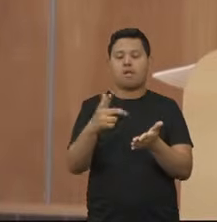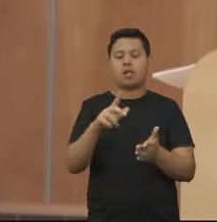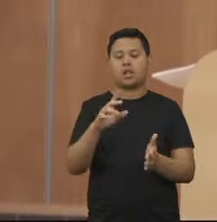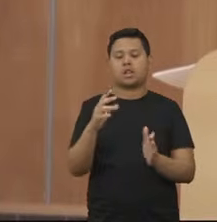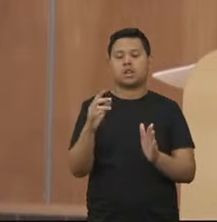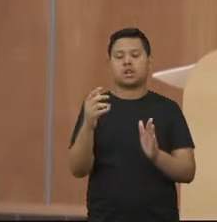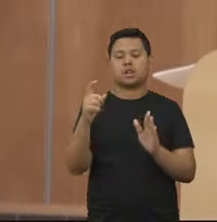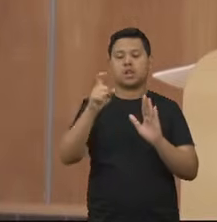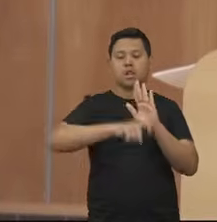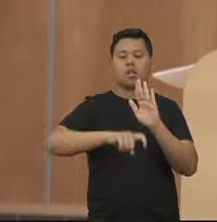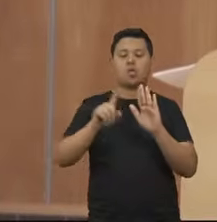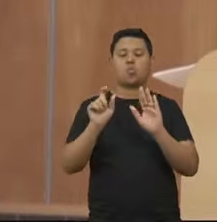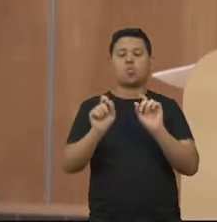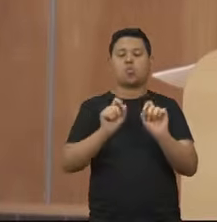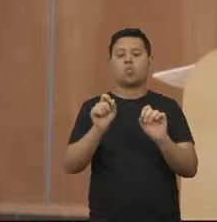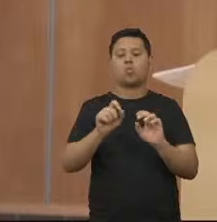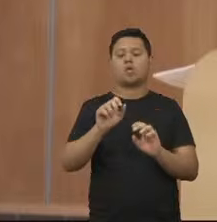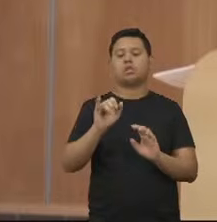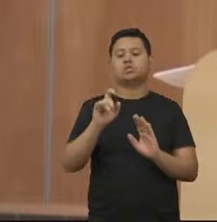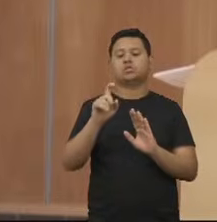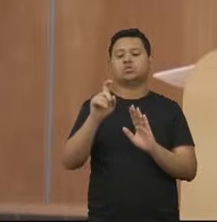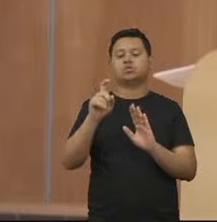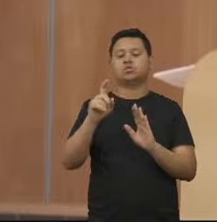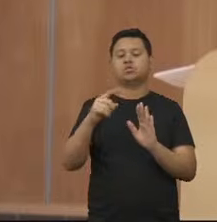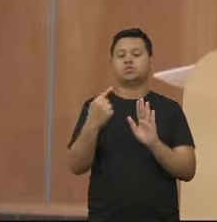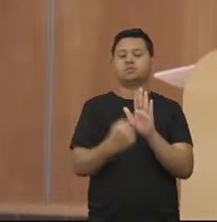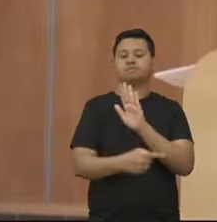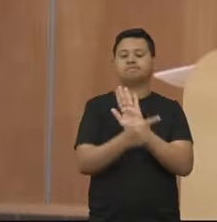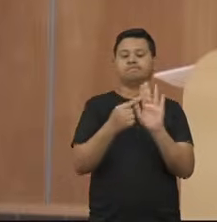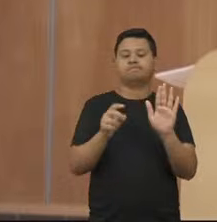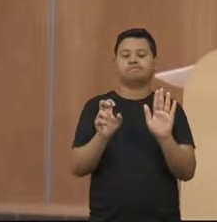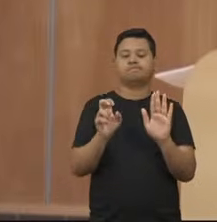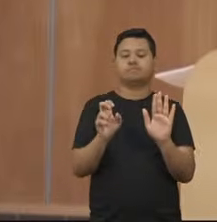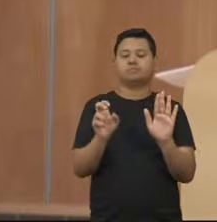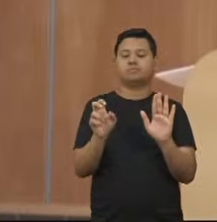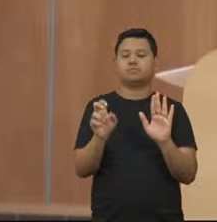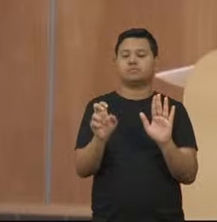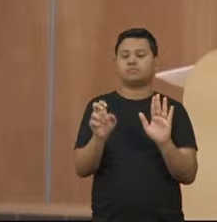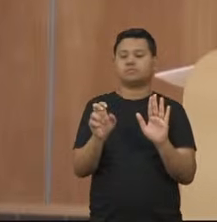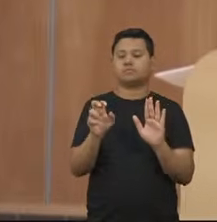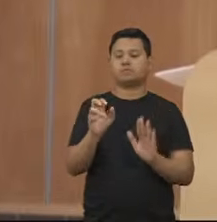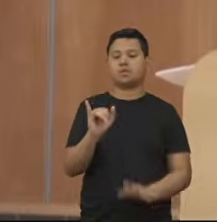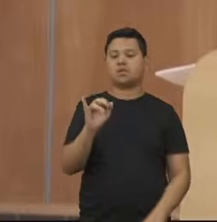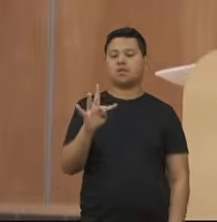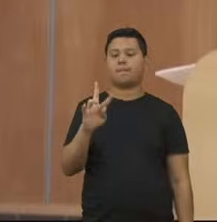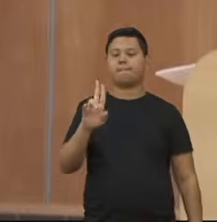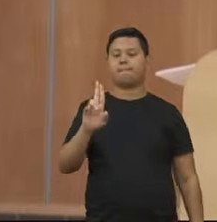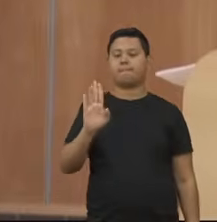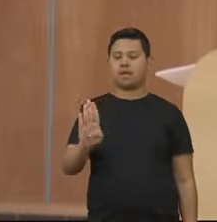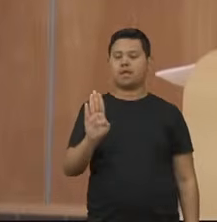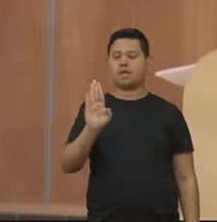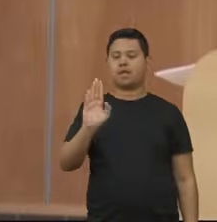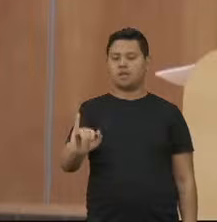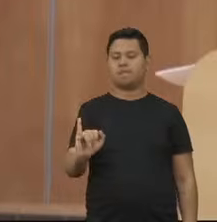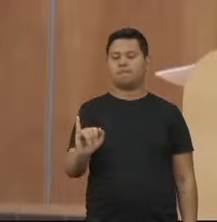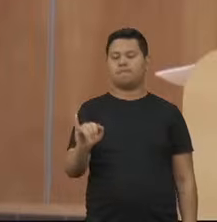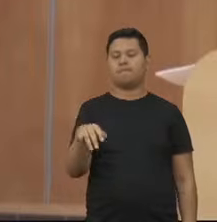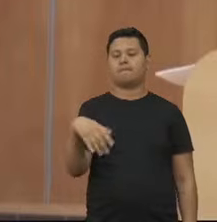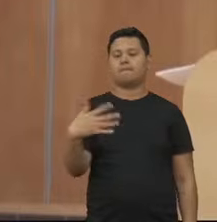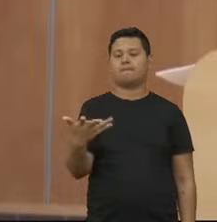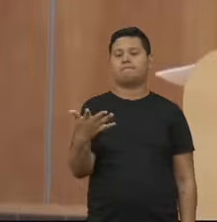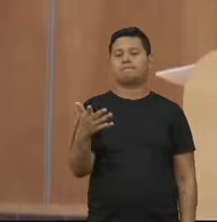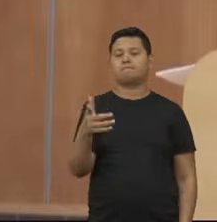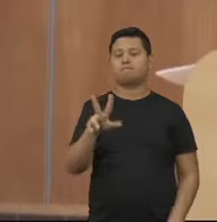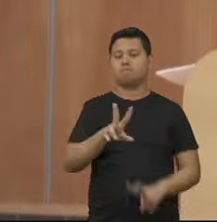emolumentos incidentes, isenção permanente e incondicionada do ITBI, que é o Imposto de Transmissão